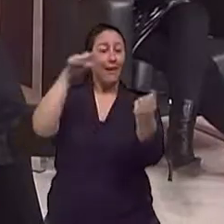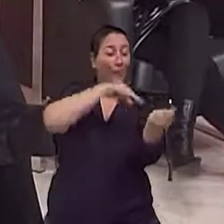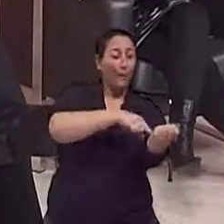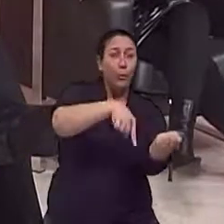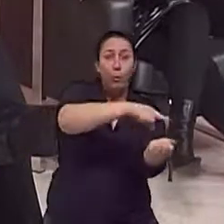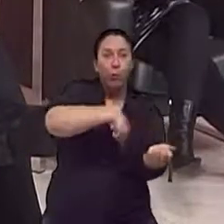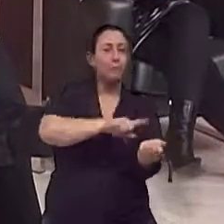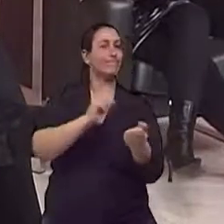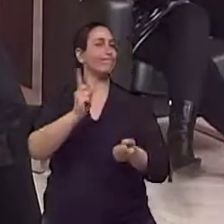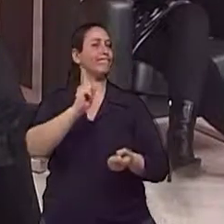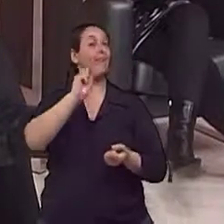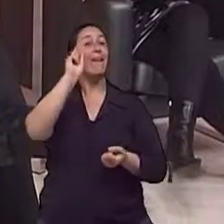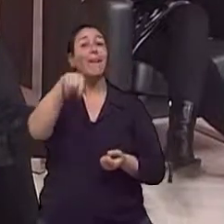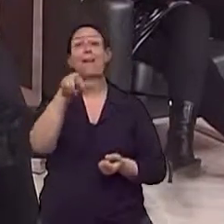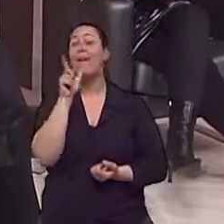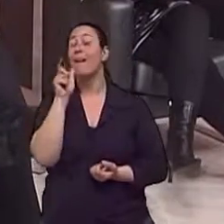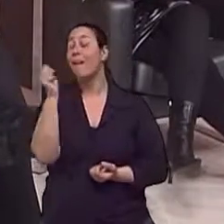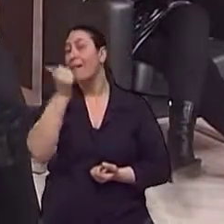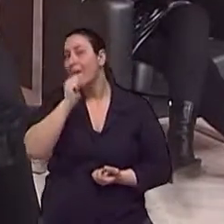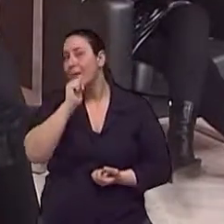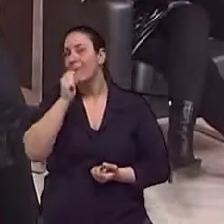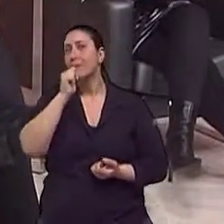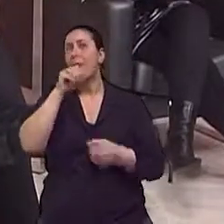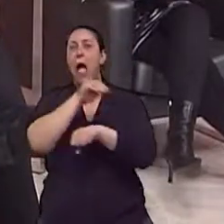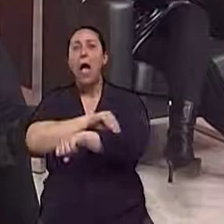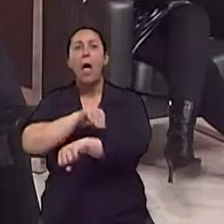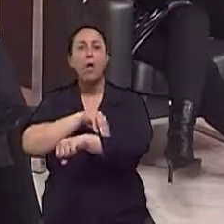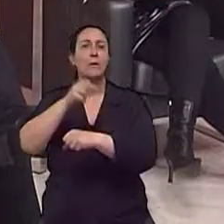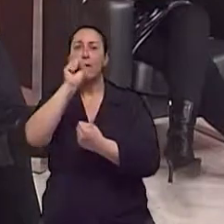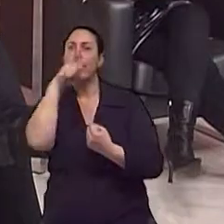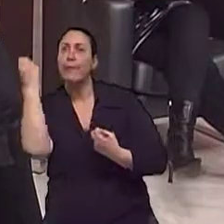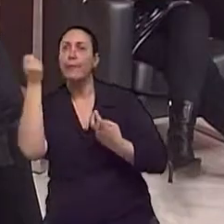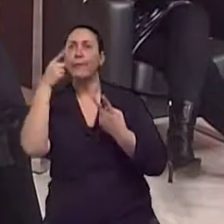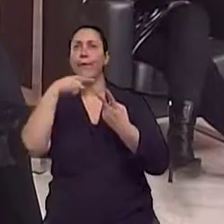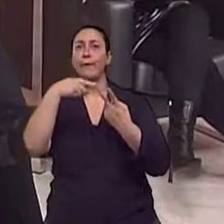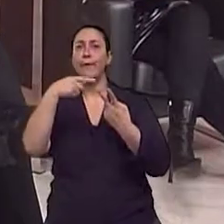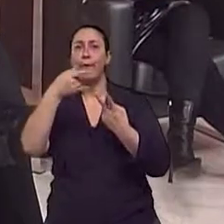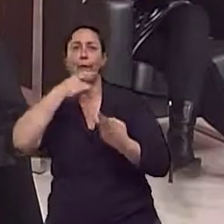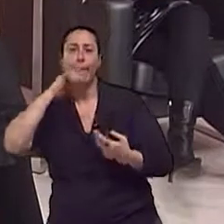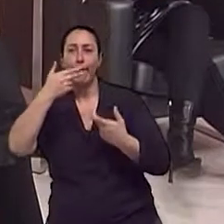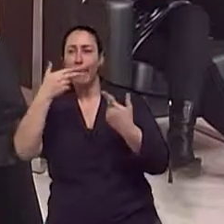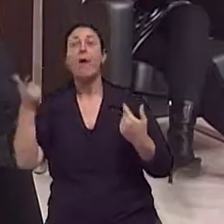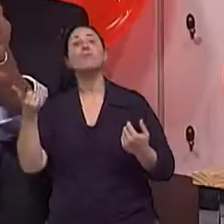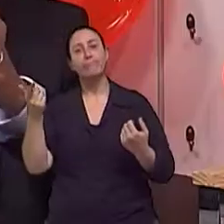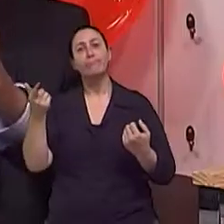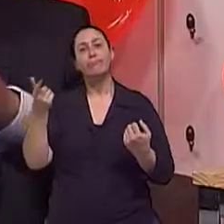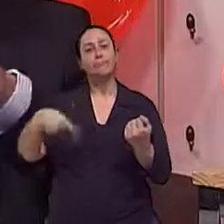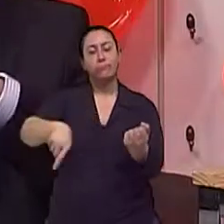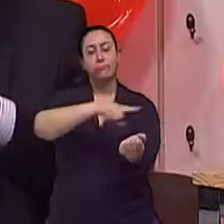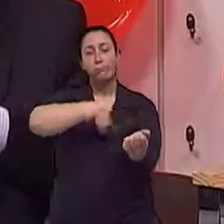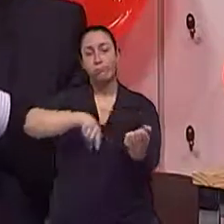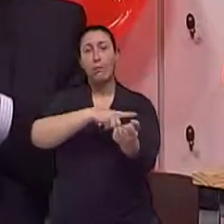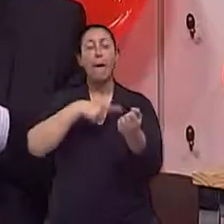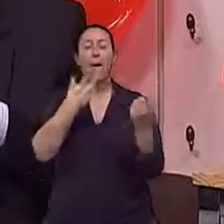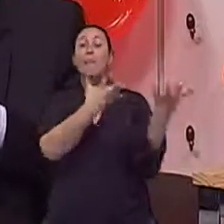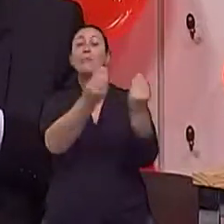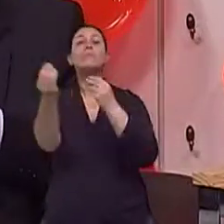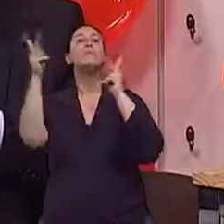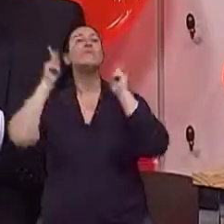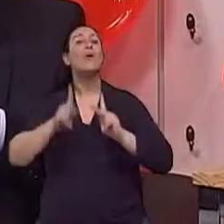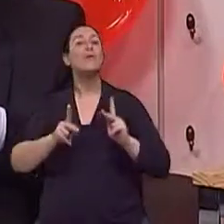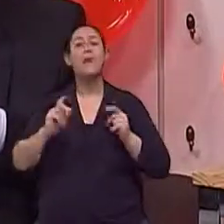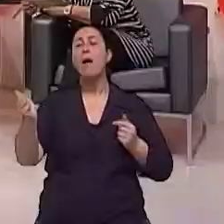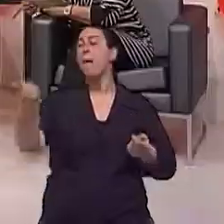se vê isso com muita frequência o alto o paciente chegarem bebedores sociais e que tem hipertensão